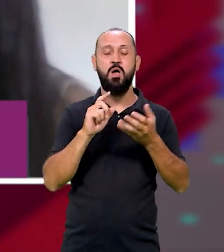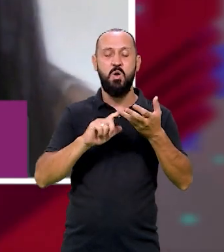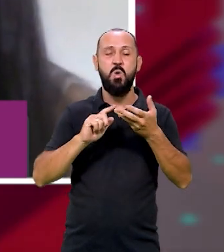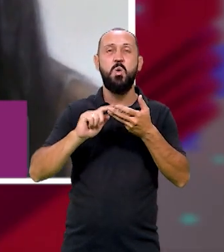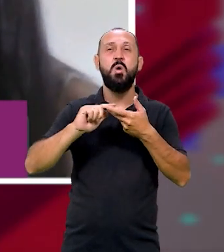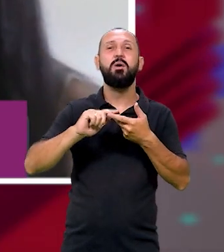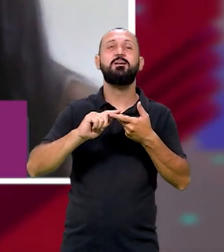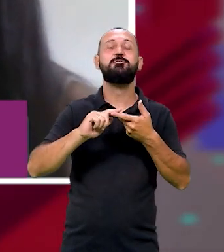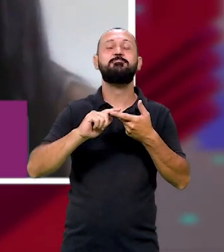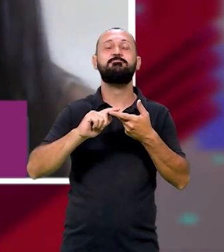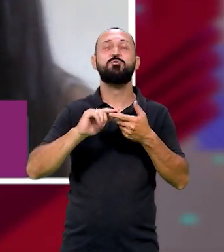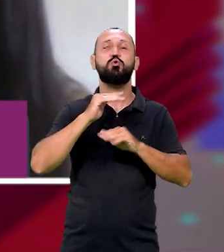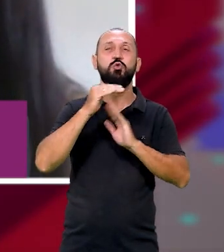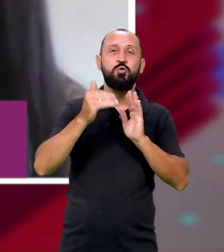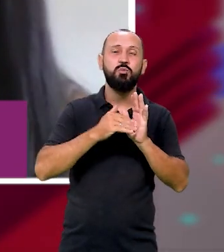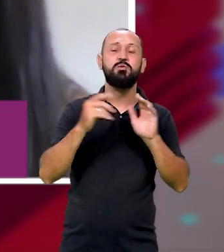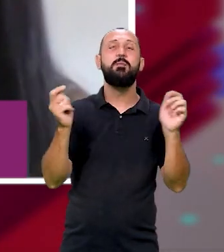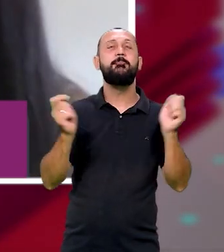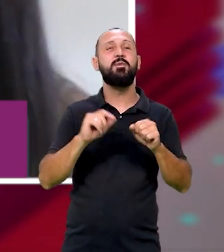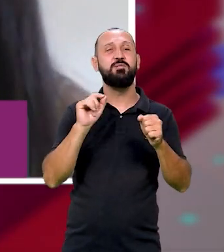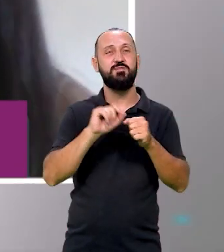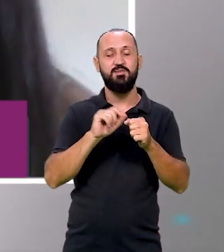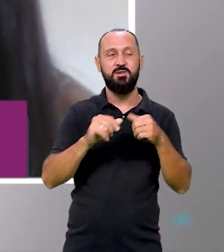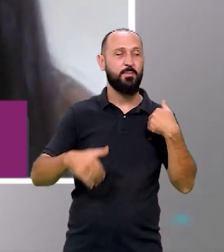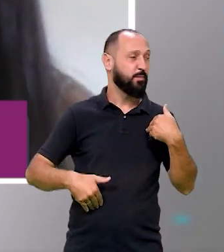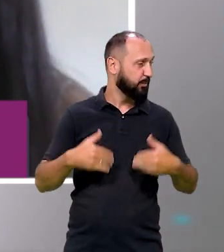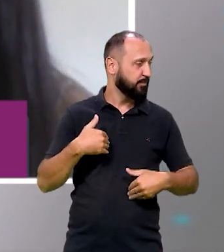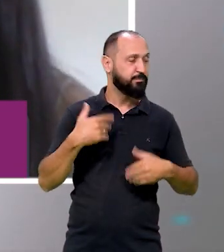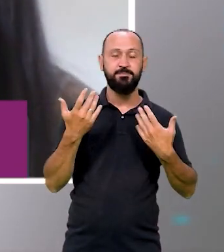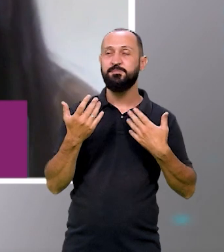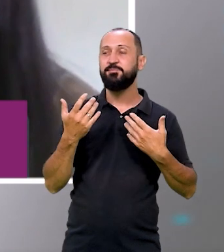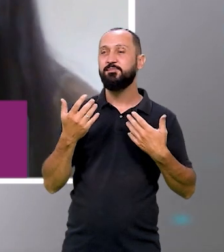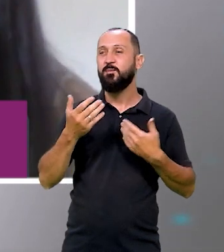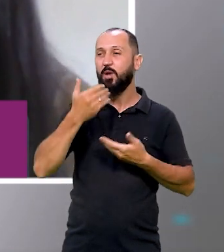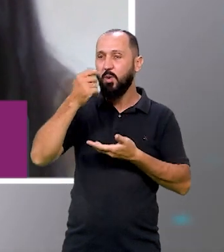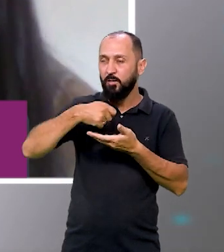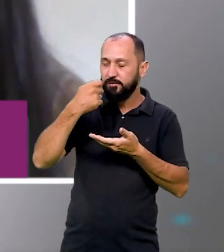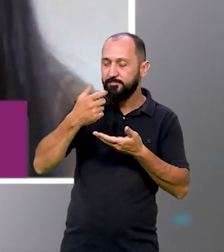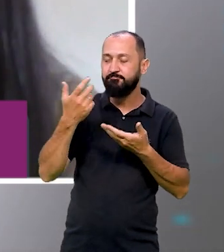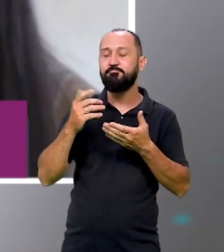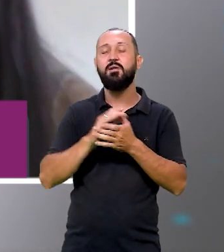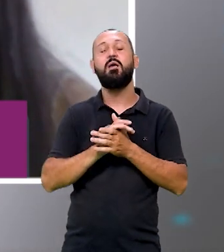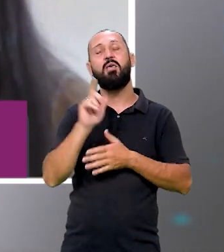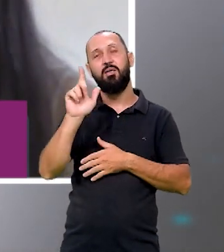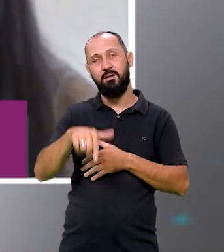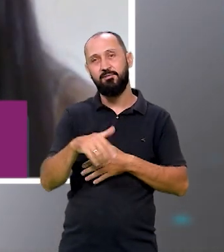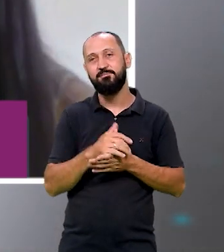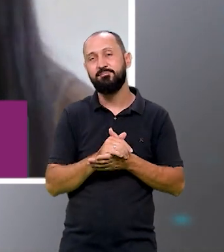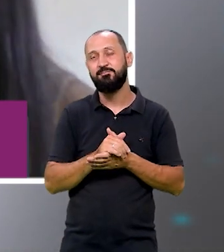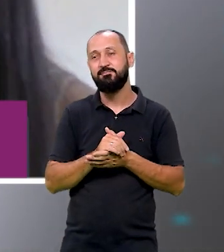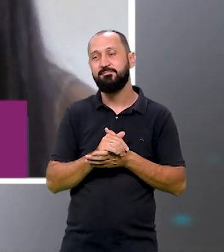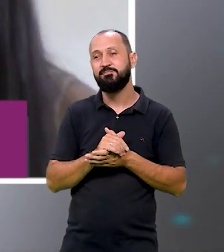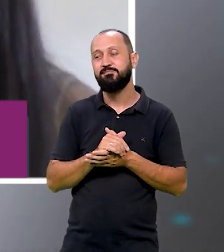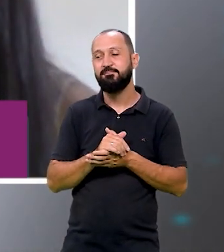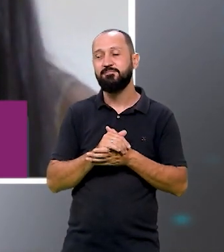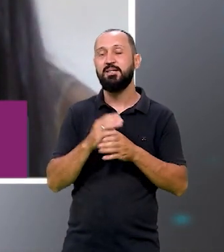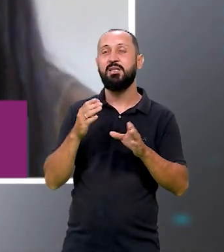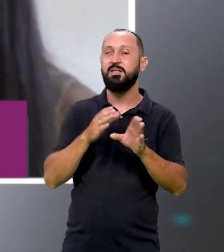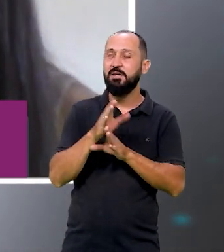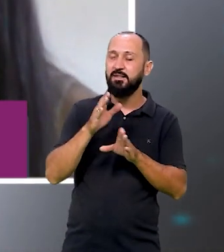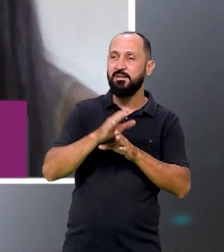importante fazer exames de forma, né, rotineira, buscar fazer atividade física, que quanto mais músculo a gente tem, menor a tendência a